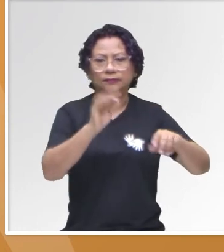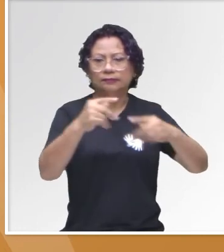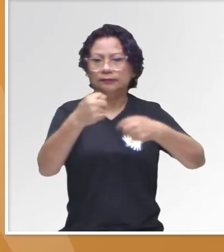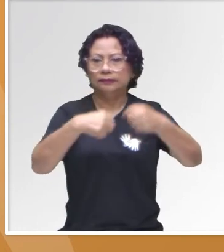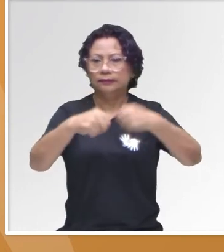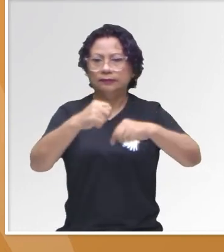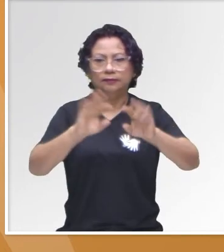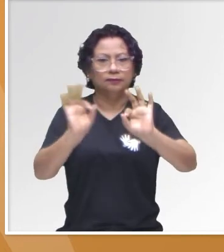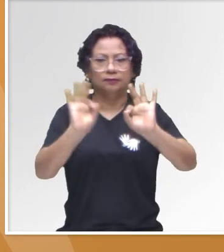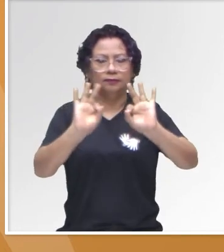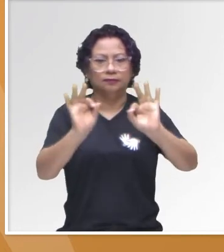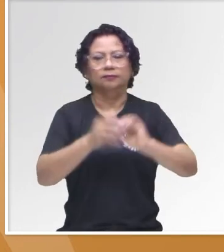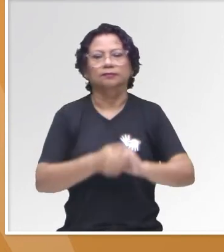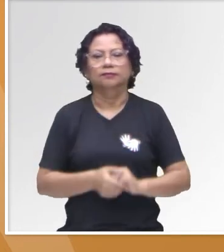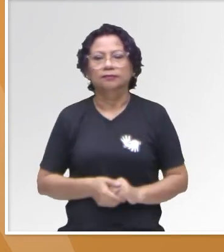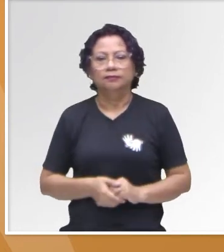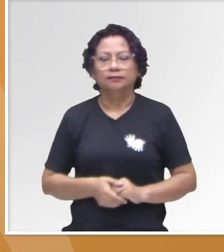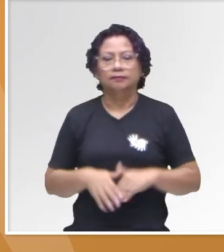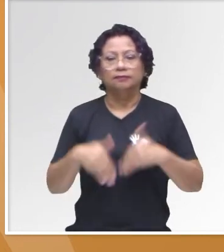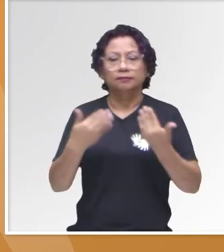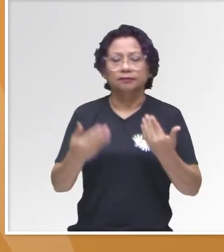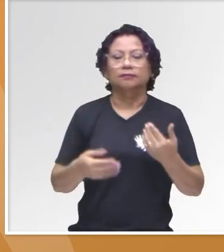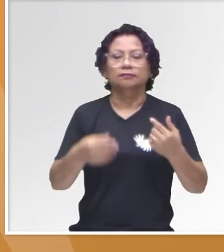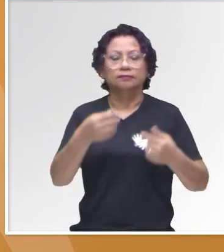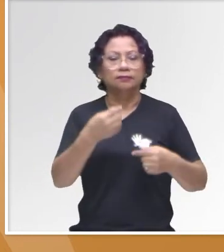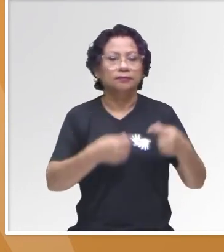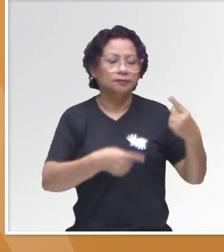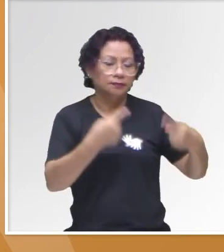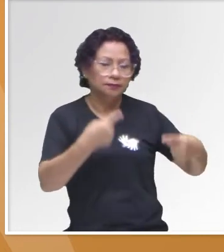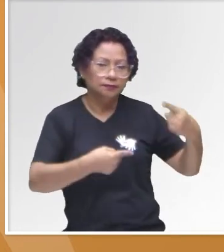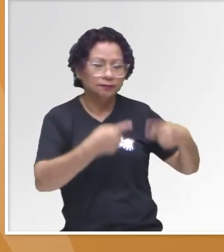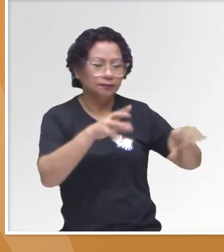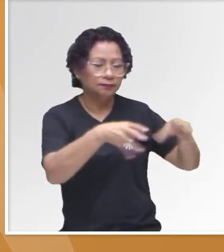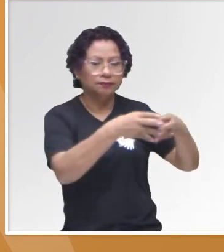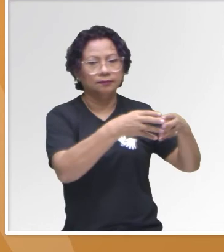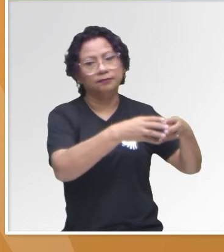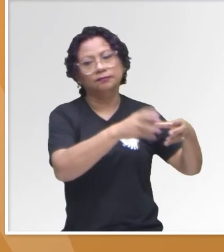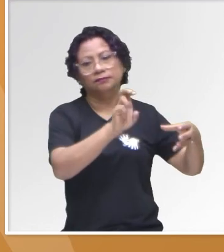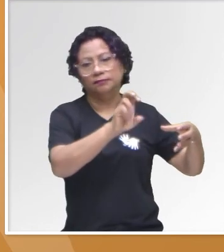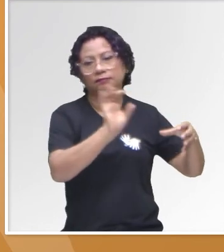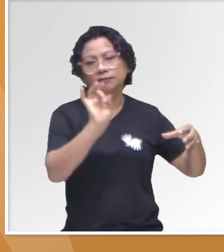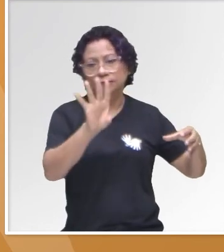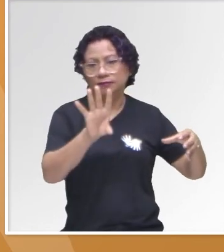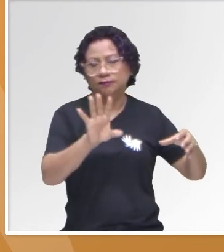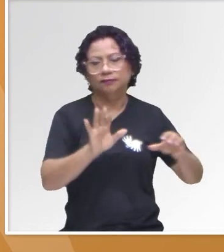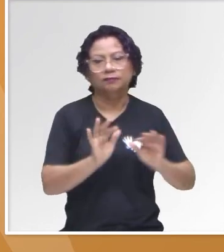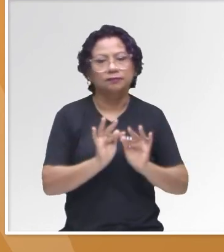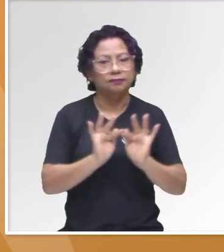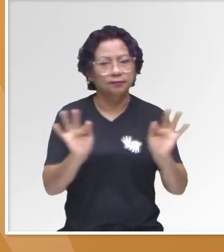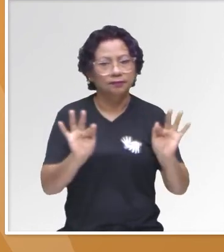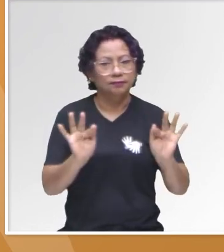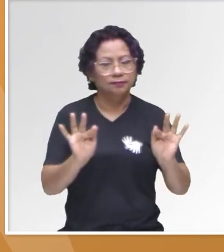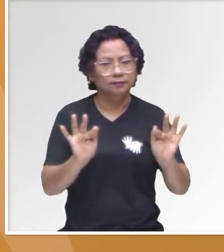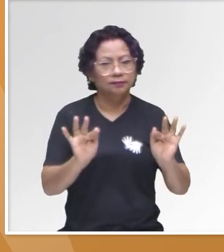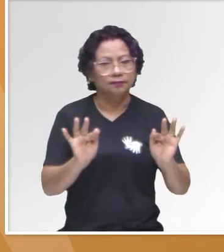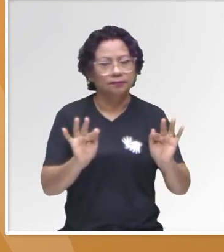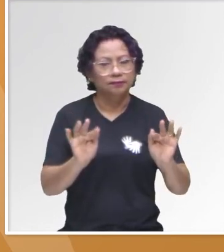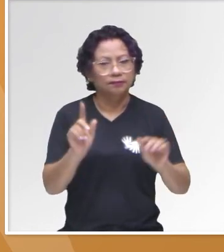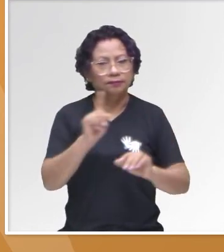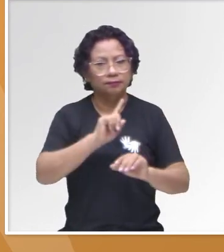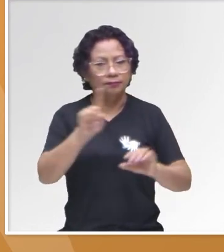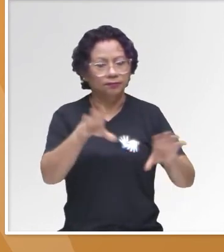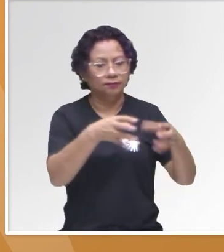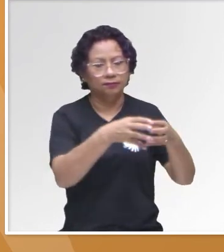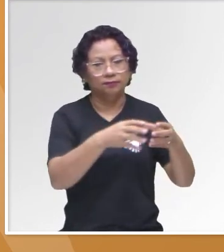do Mercosul e também ali da União Europeia, entre outros blocos econômicos, até mesmo porque não é aí um bloco